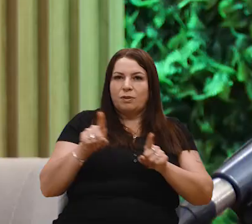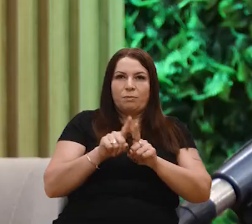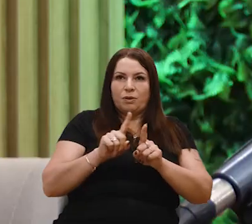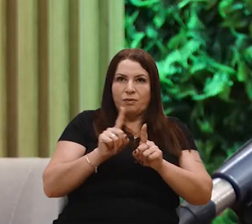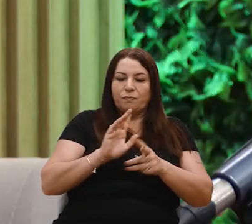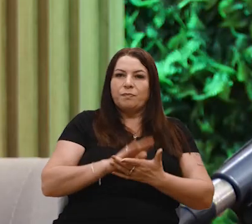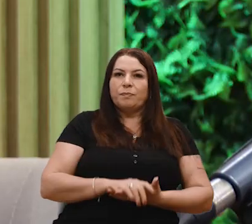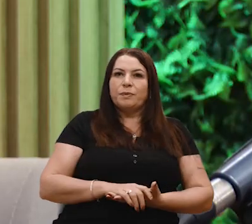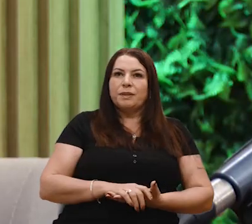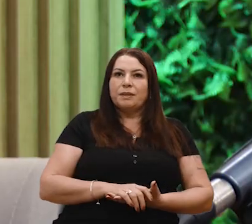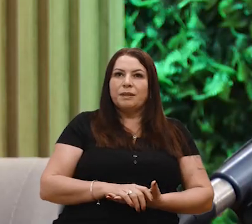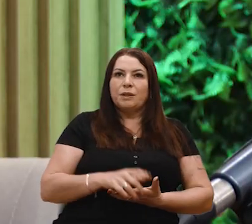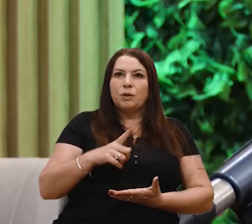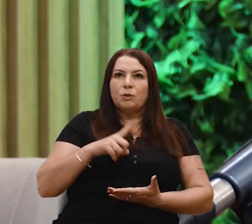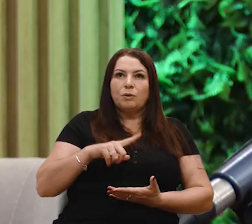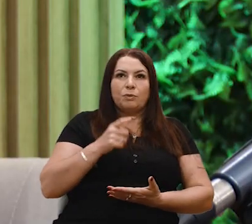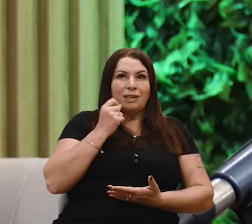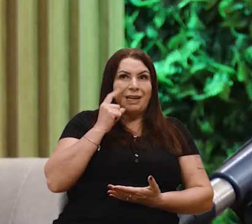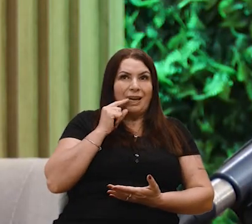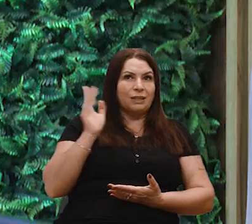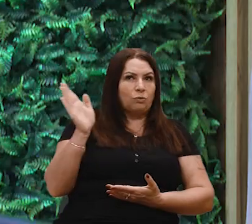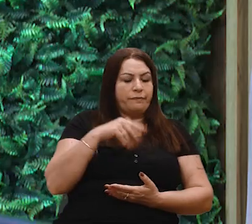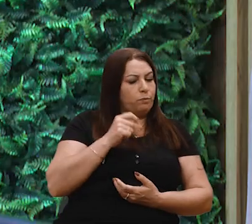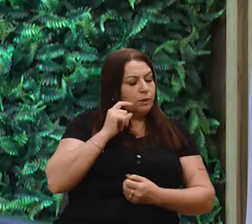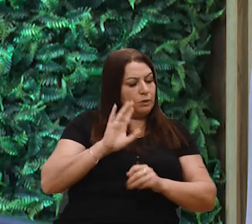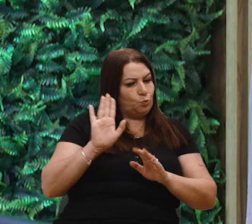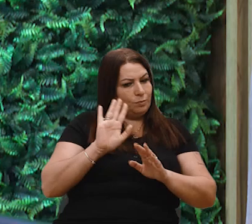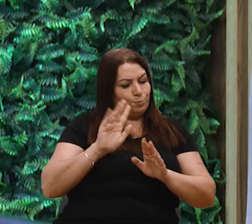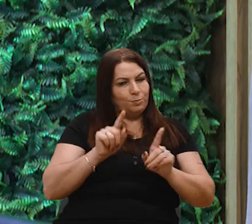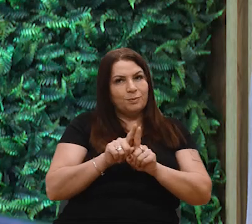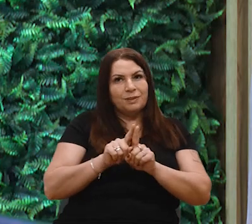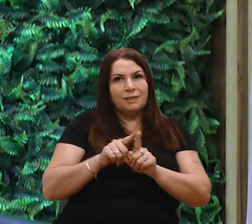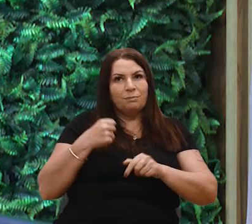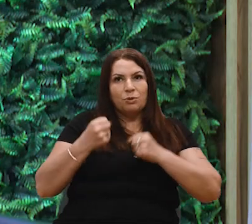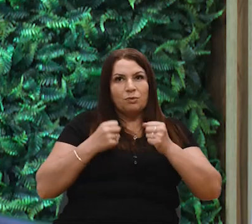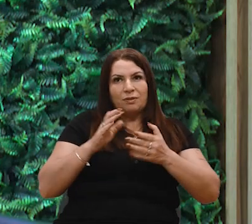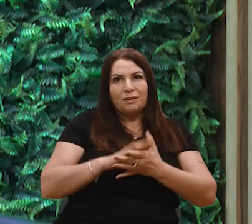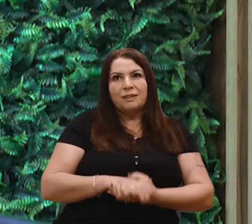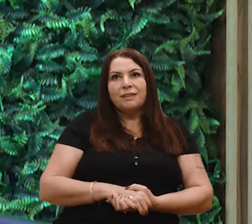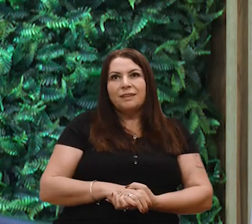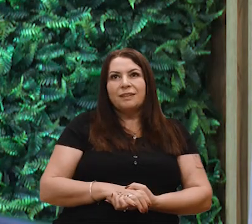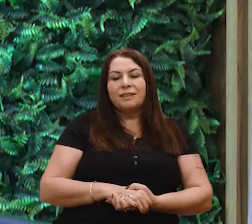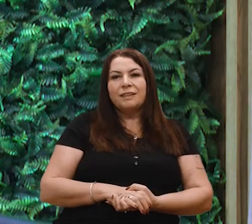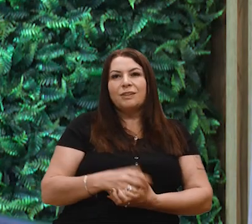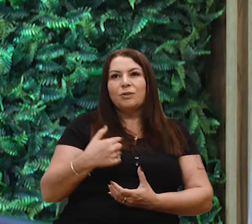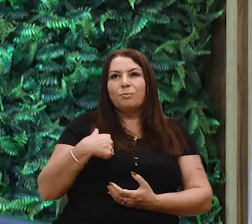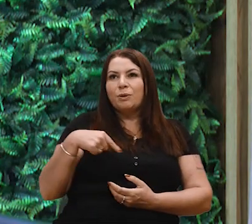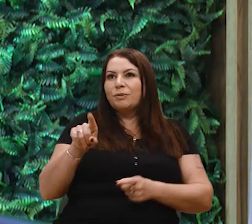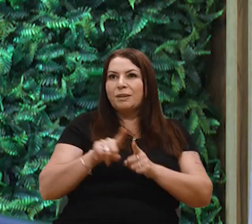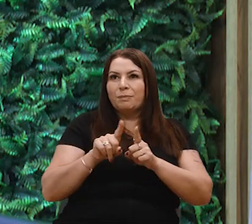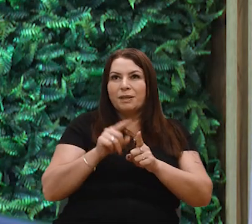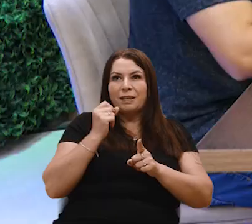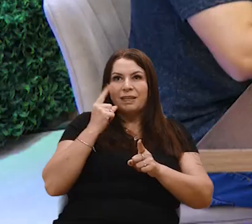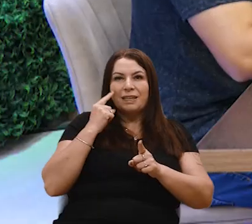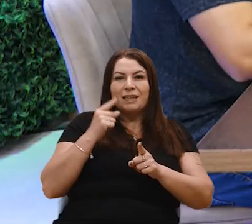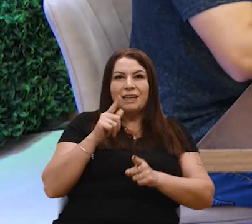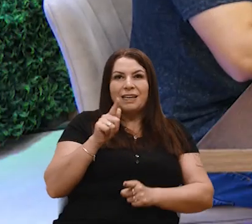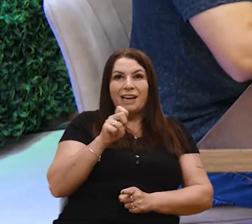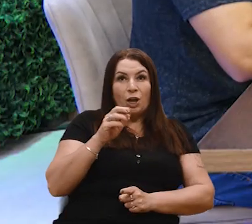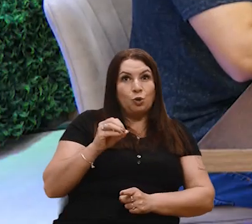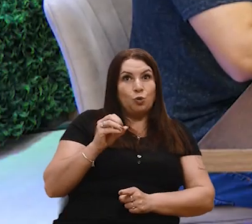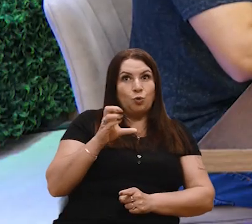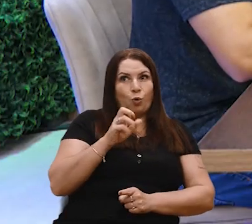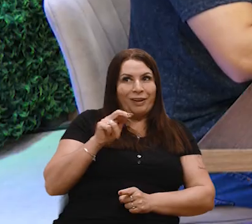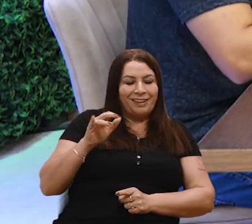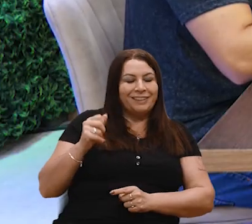e tal, até porque eu tenho 2 gatos. Eu também tenho um gato. E não levo a minha gatinha para sair, nem para correr. Não, os meus também não. Gato